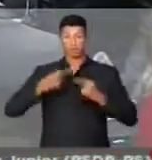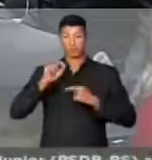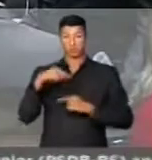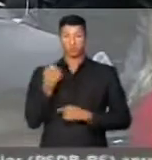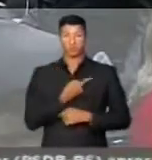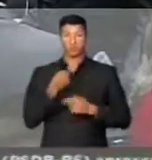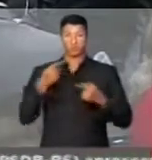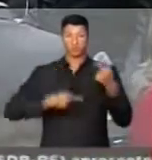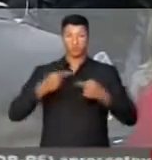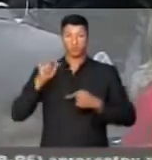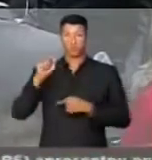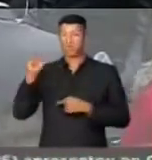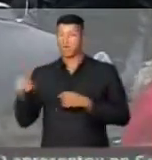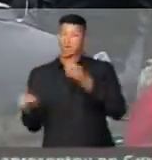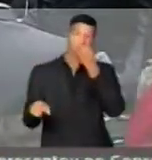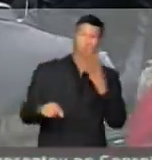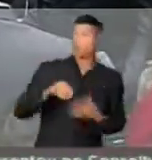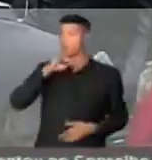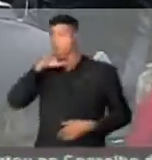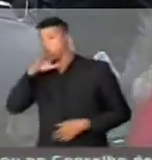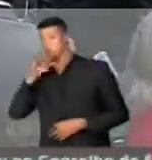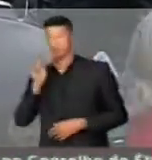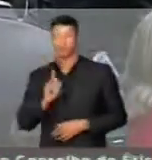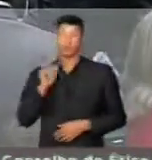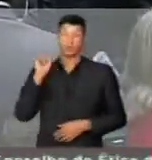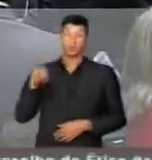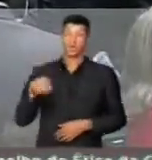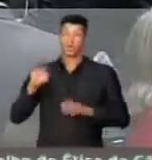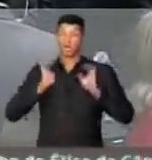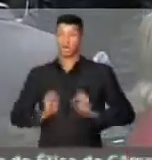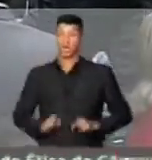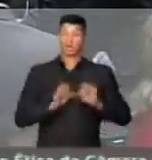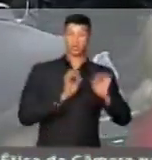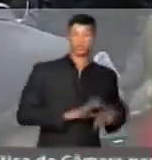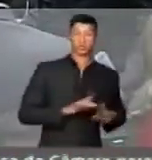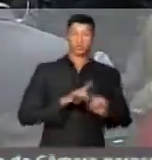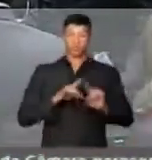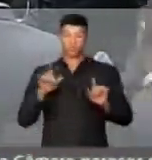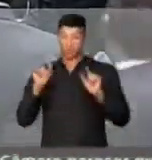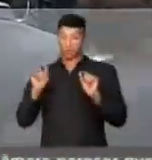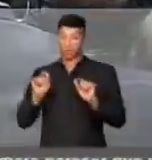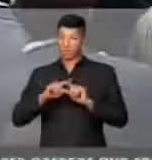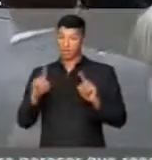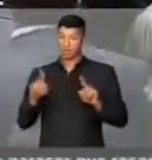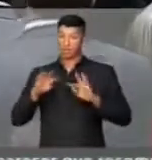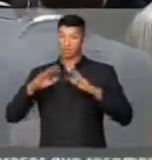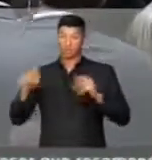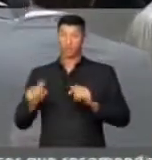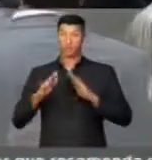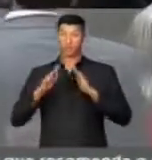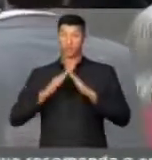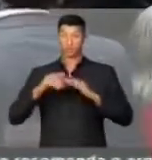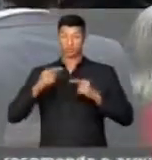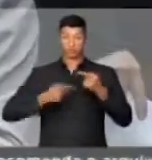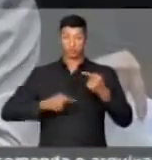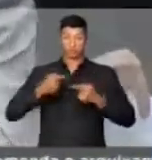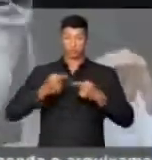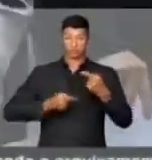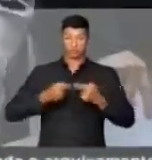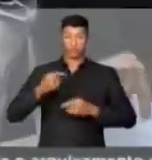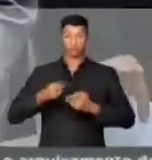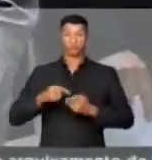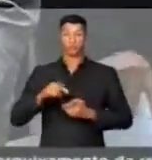nós cobramos não é quem é bom e quem é ruim, quem é ético e deixa de ser, mas que todos numa casa